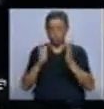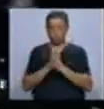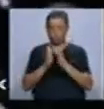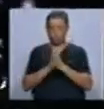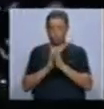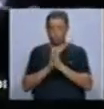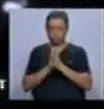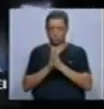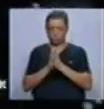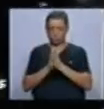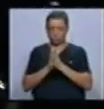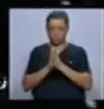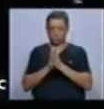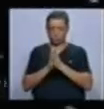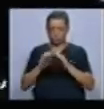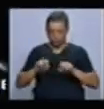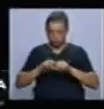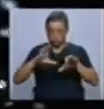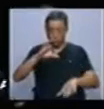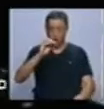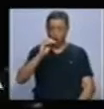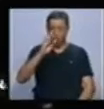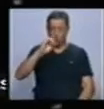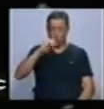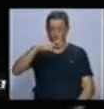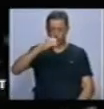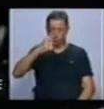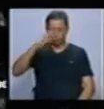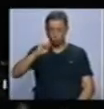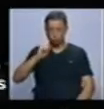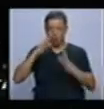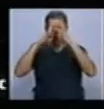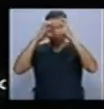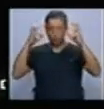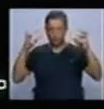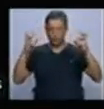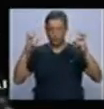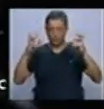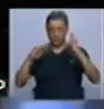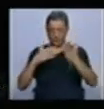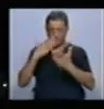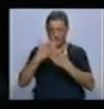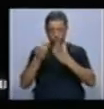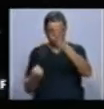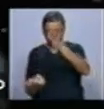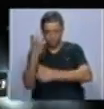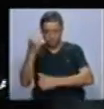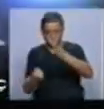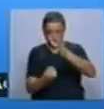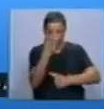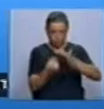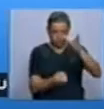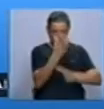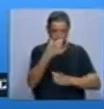e foram povoar o cosmos, povoar nuvens que depois deram origem a outras estrelas. Portanto,